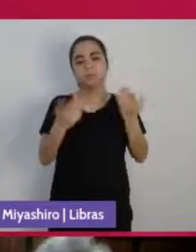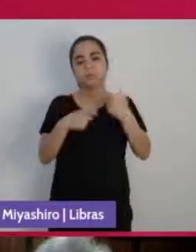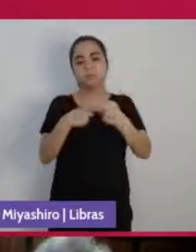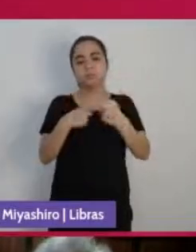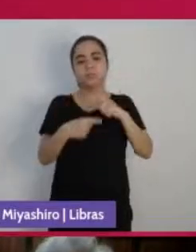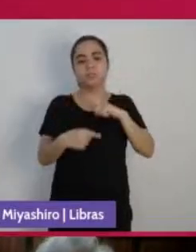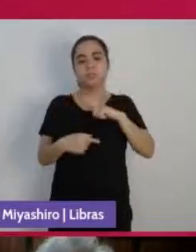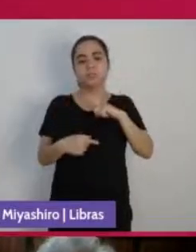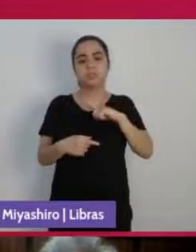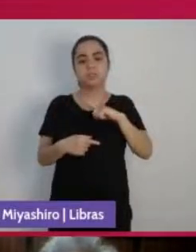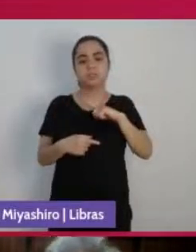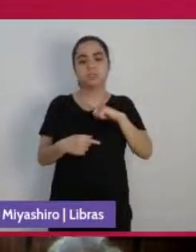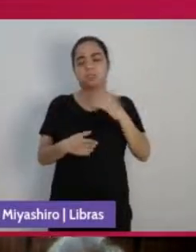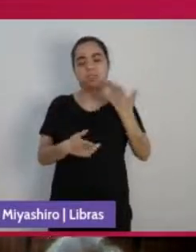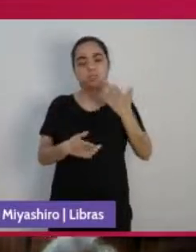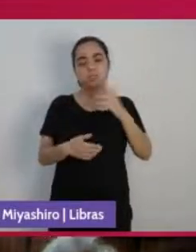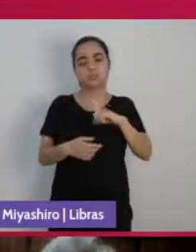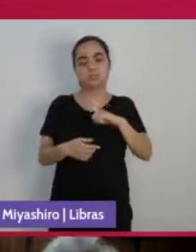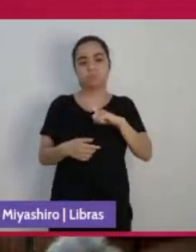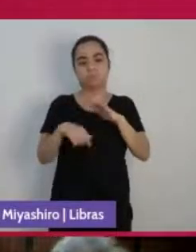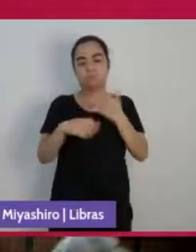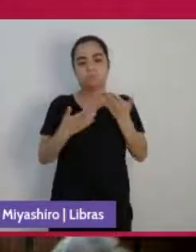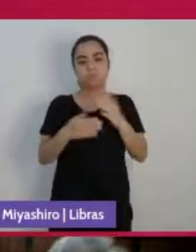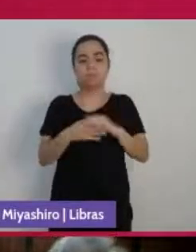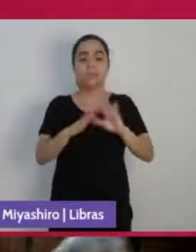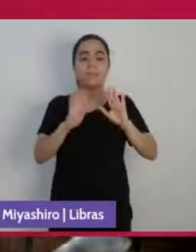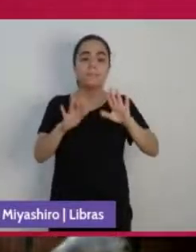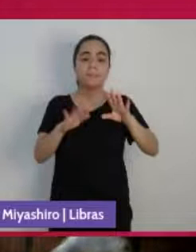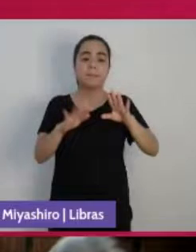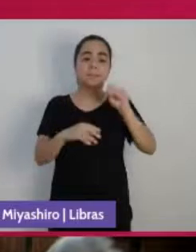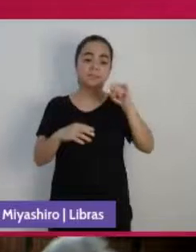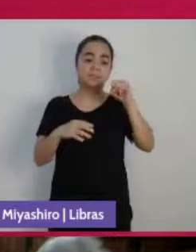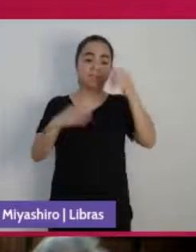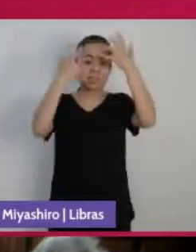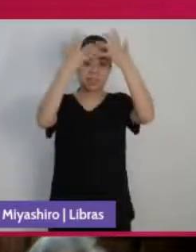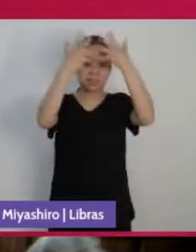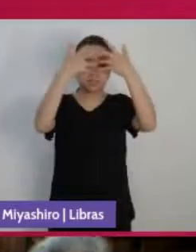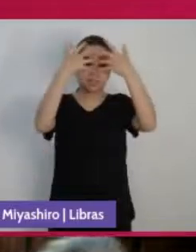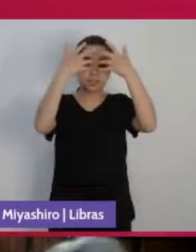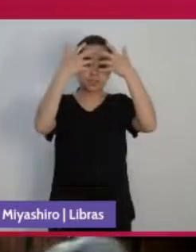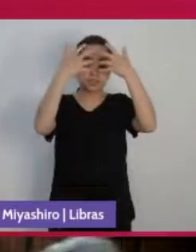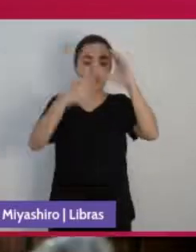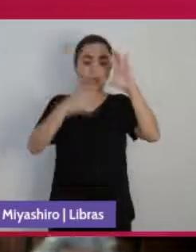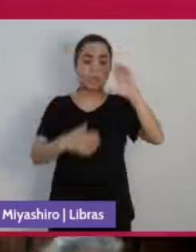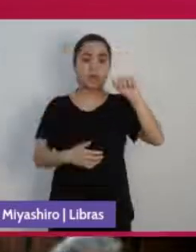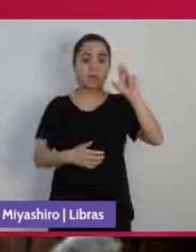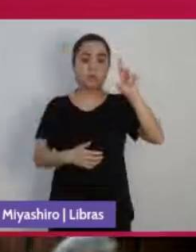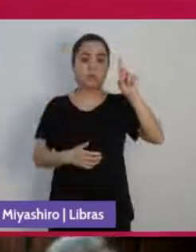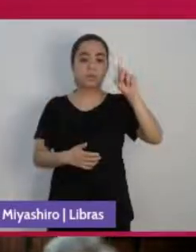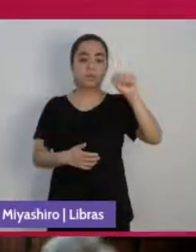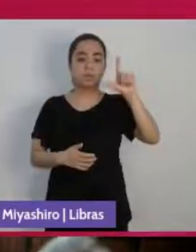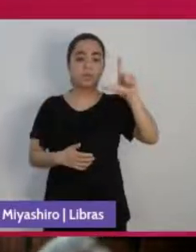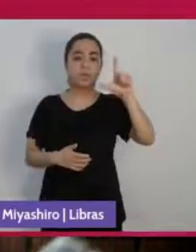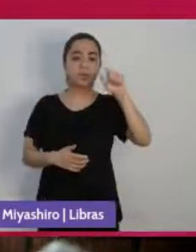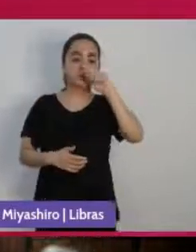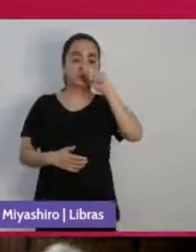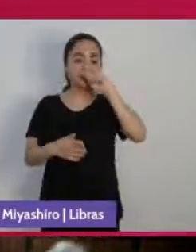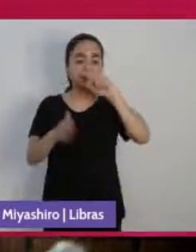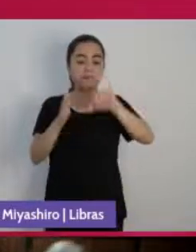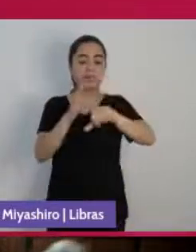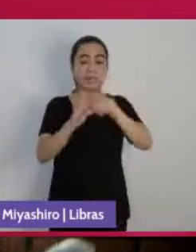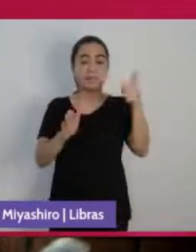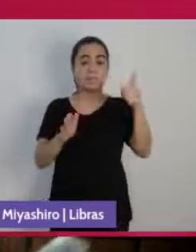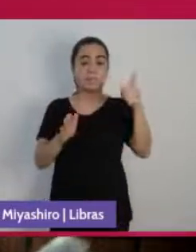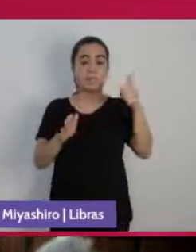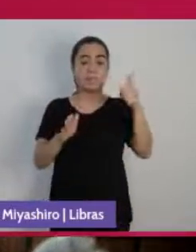esse achado, tá? Mas se fosse uma crânio-caudal, assim, primeira vez que eu vou fazer o exame